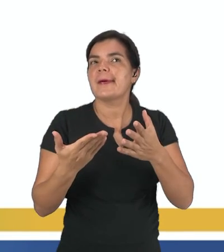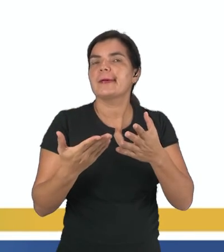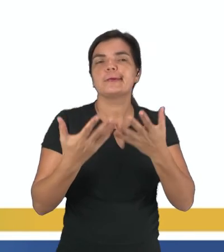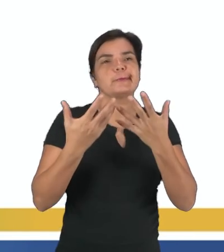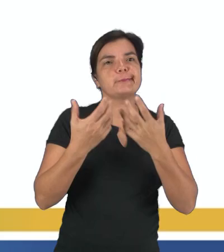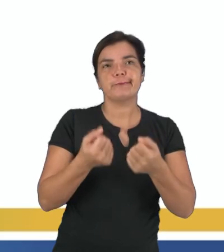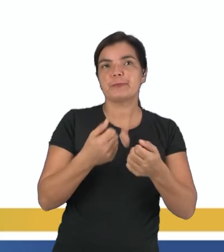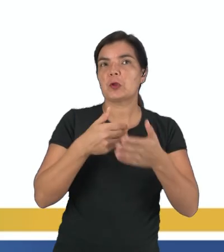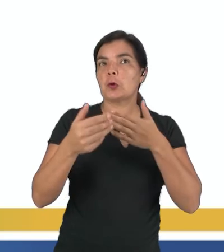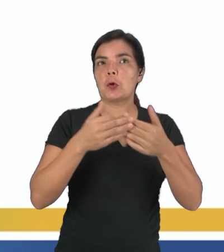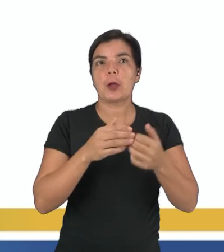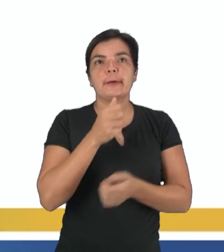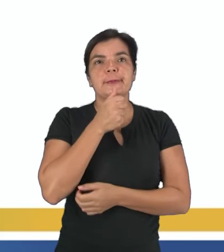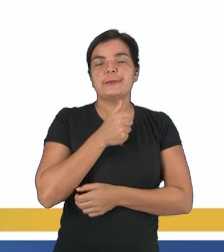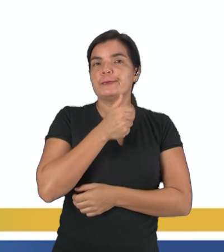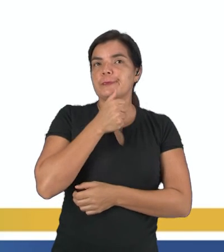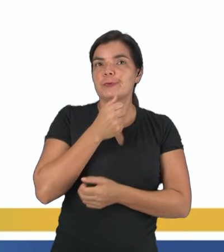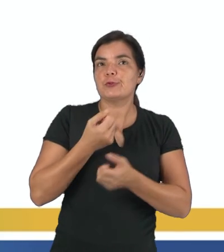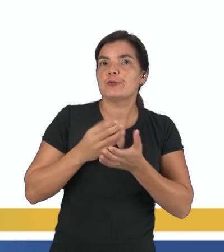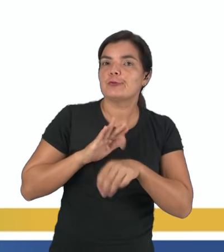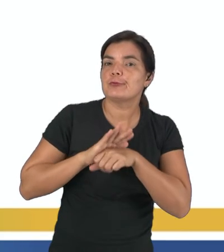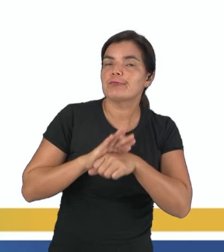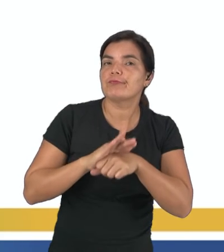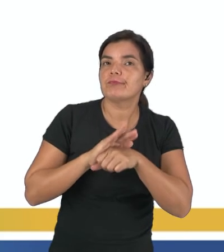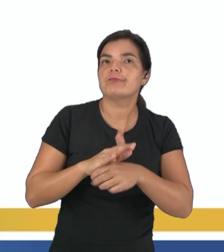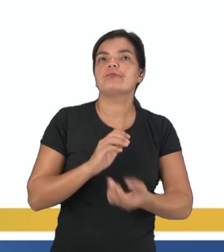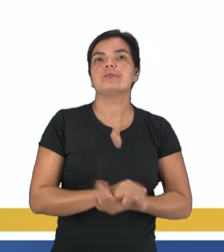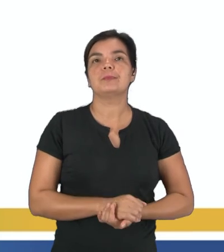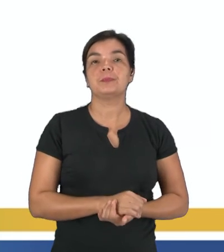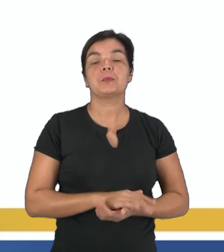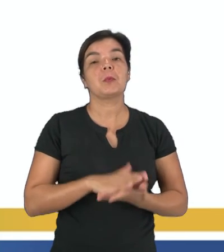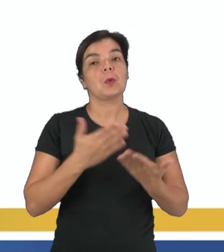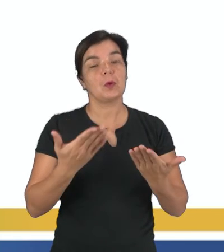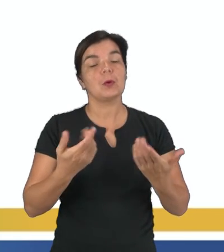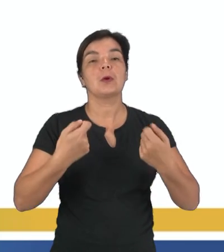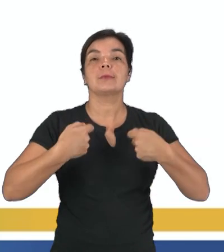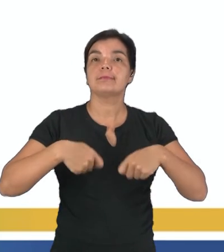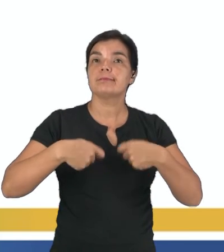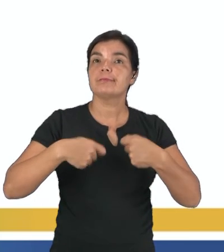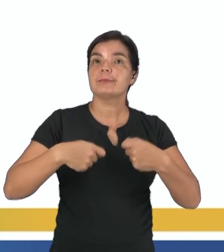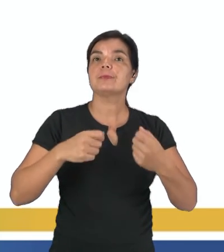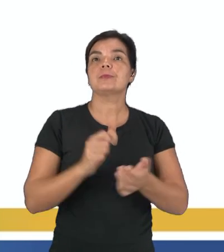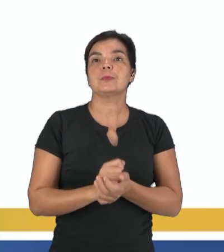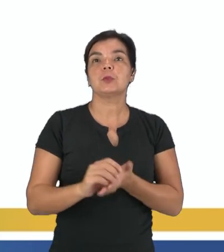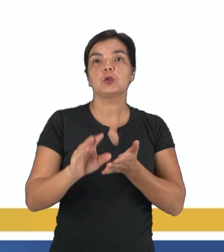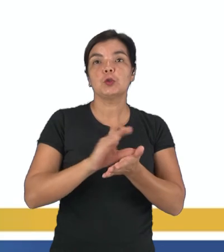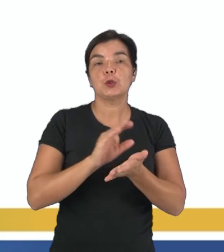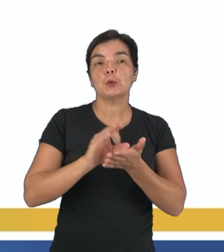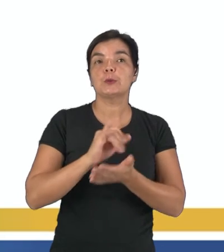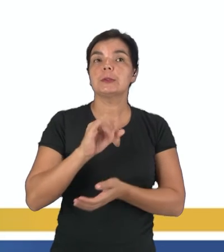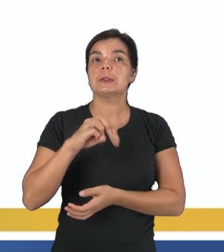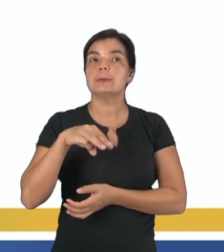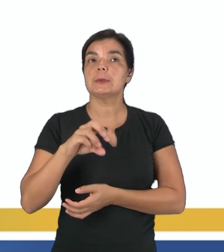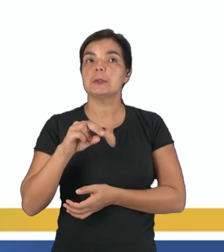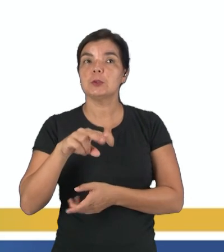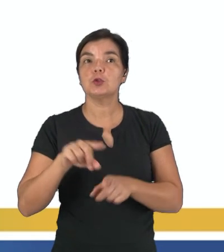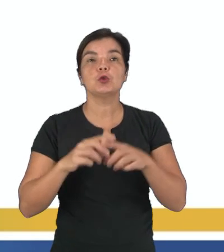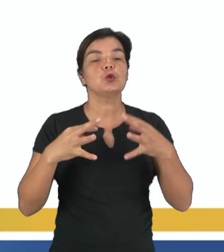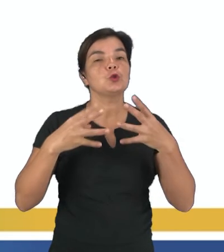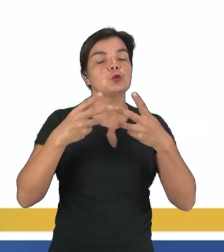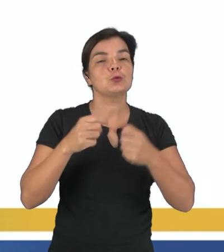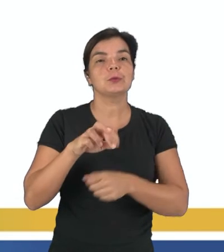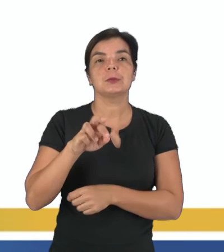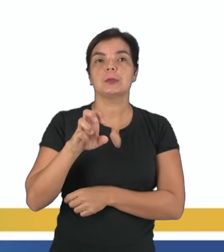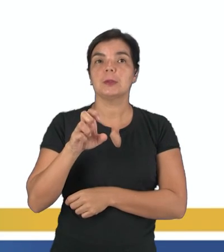é compensada por qualquer sacrifício ou contribuição que atenda à necessidade de recursos iminente